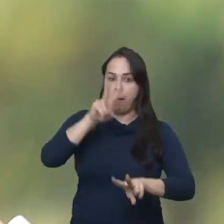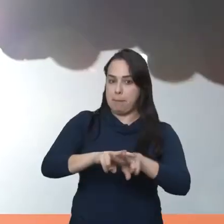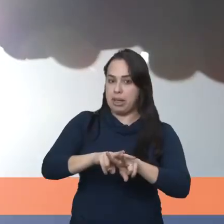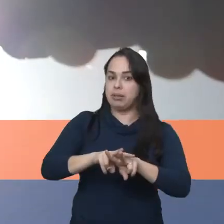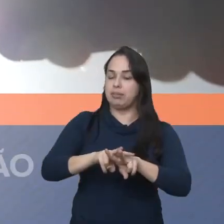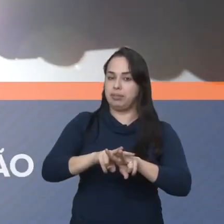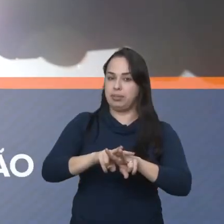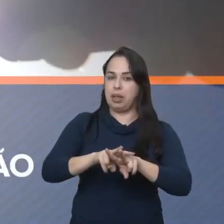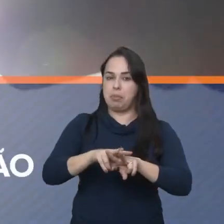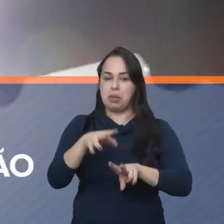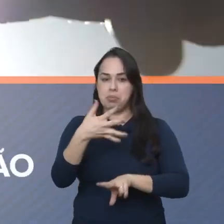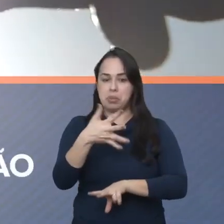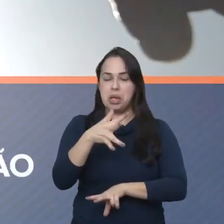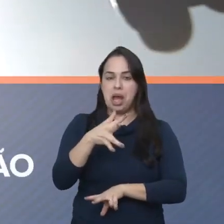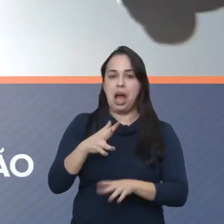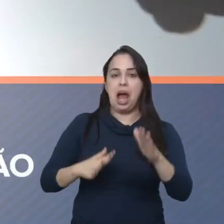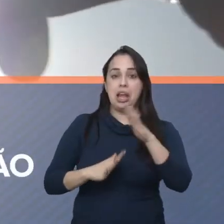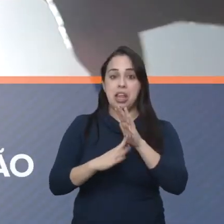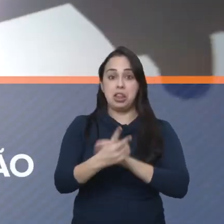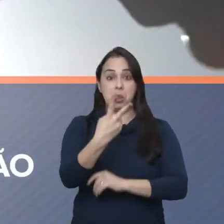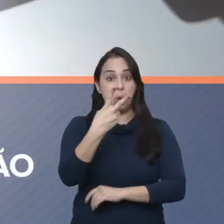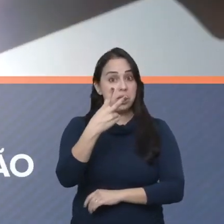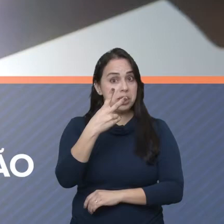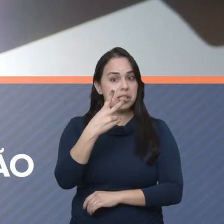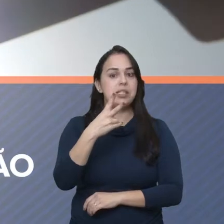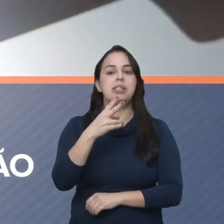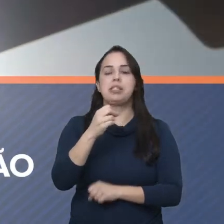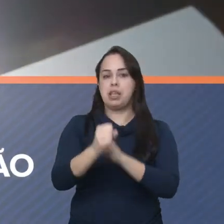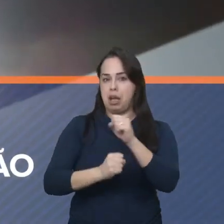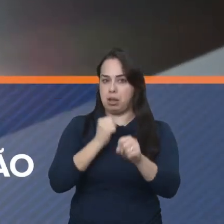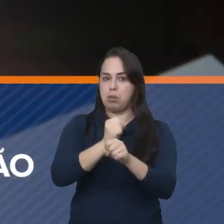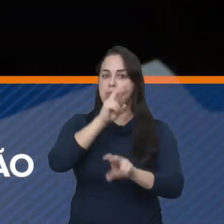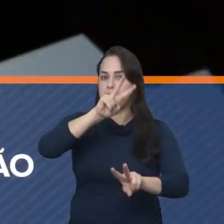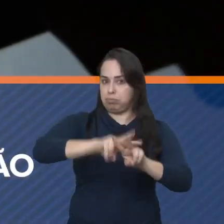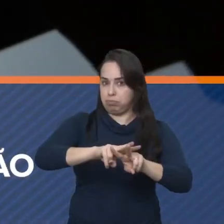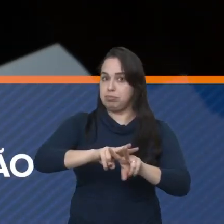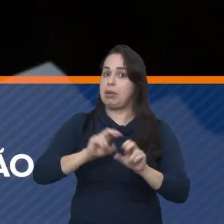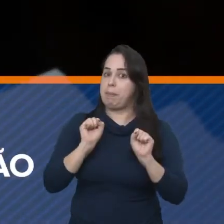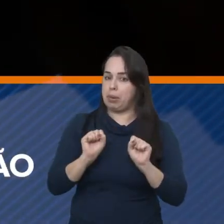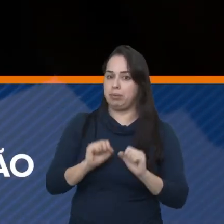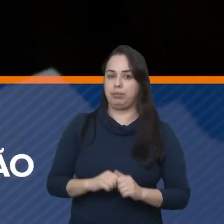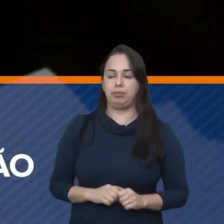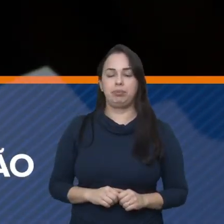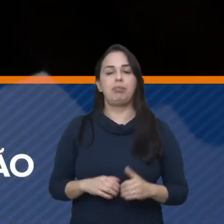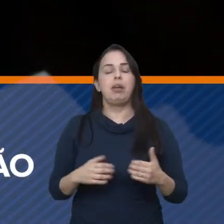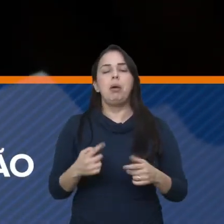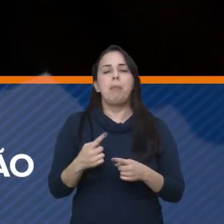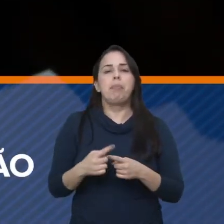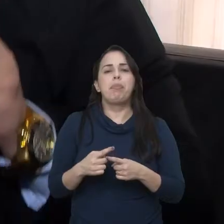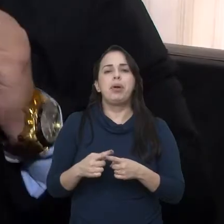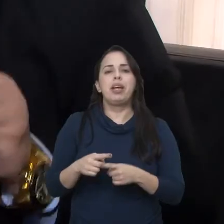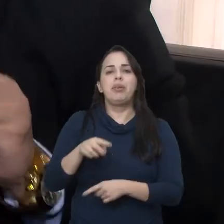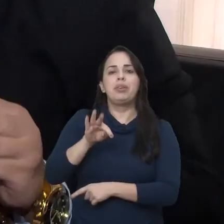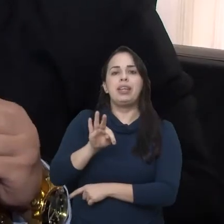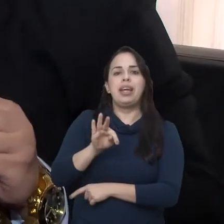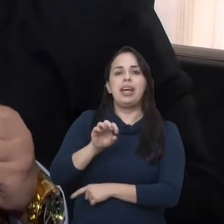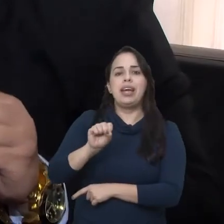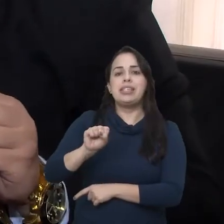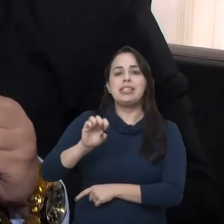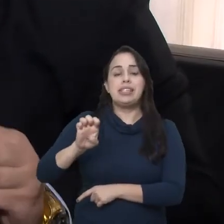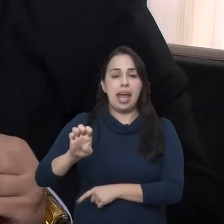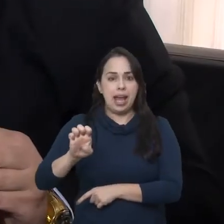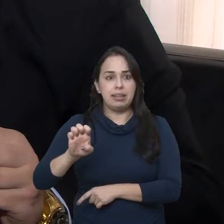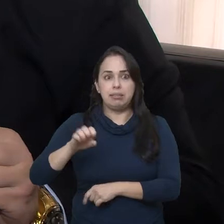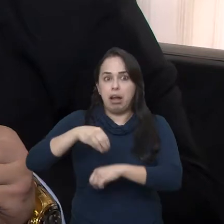voto. A pena prevista para quem descumprir essa medida pode ser de até 2 anos de reclusão. Por que isso está